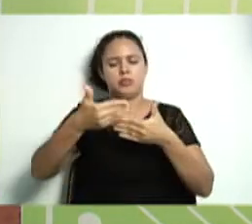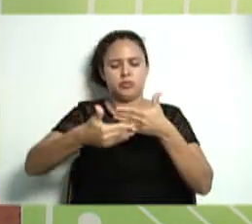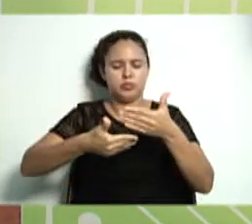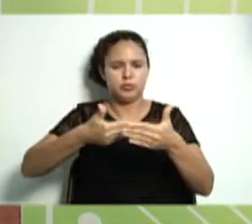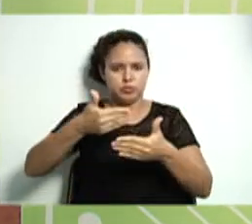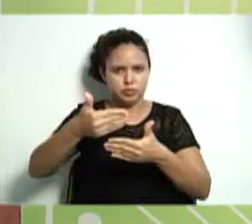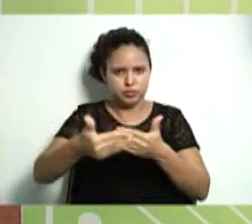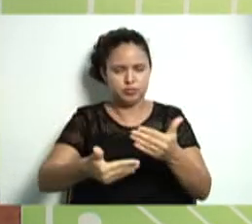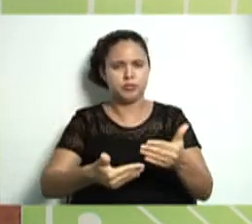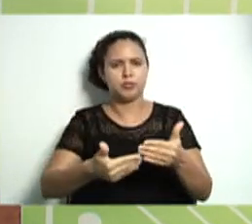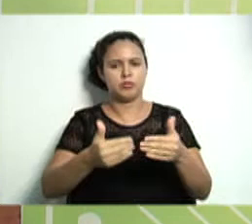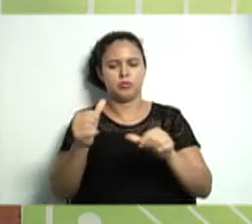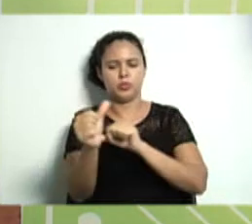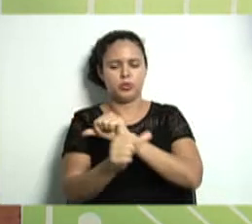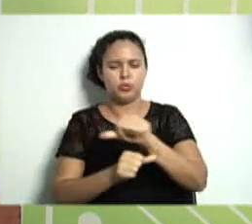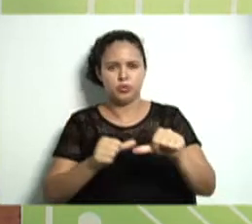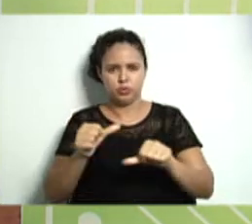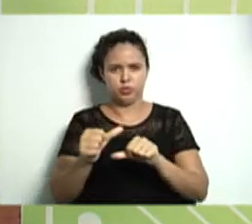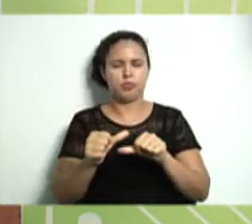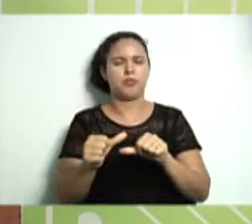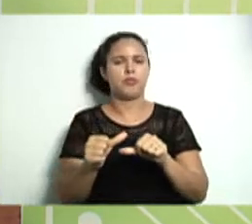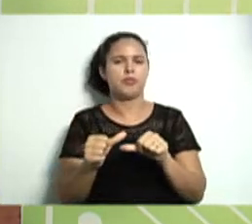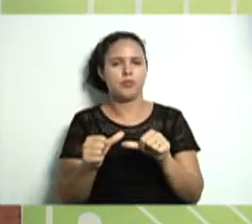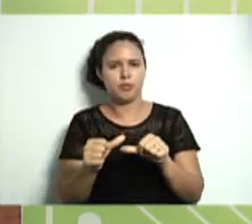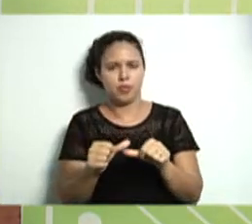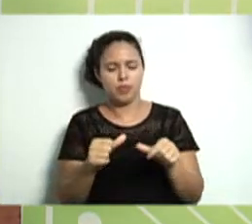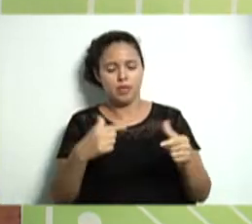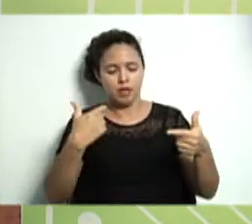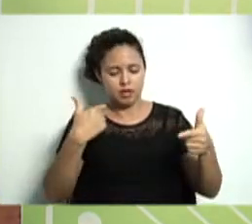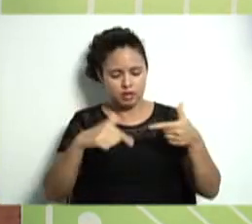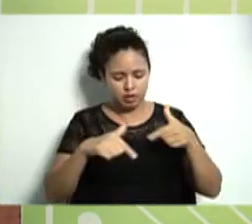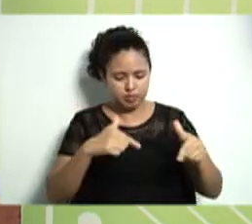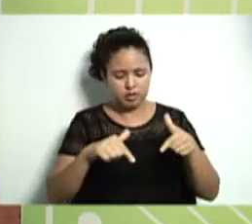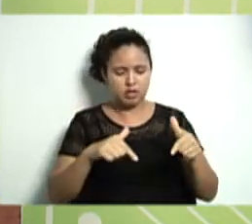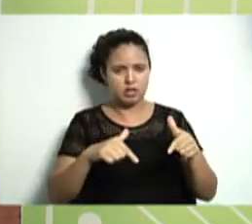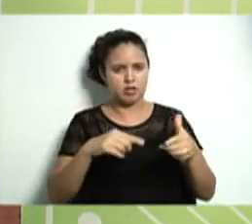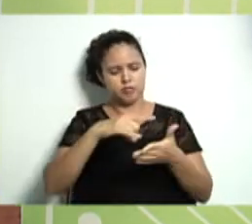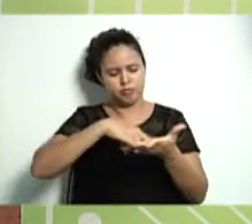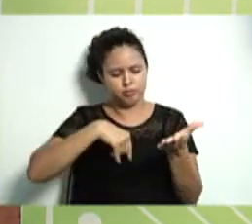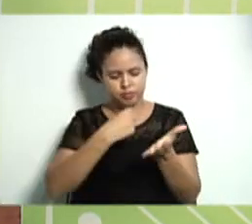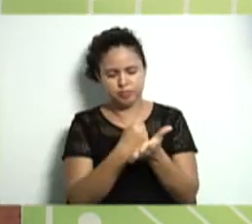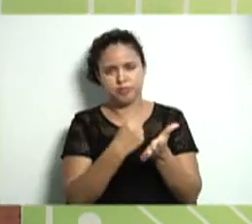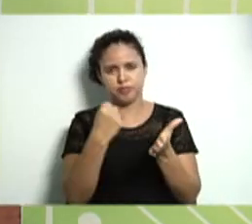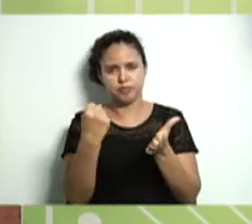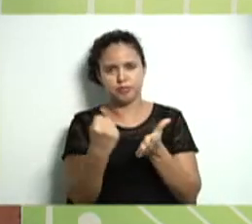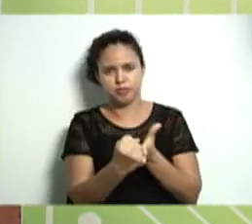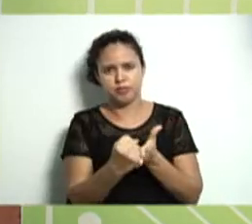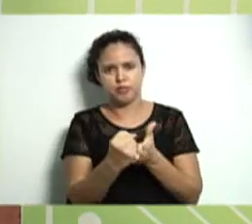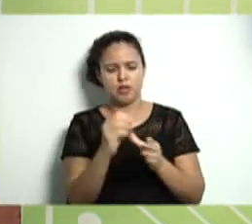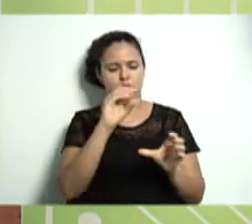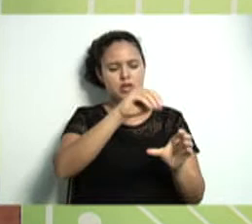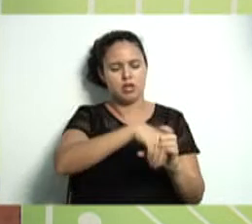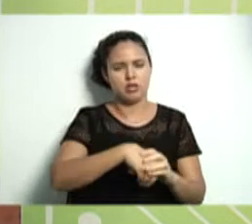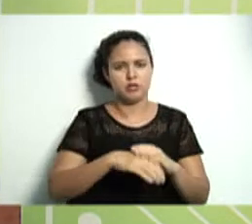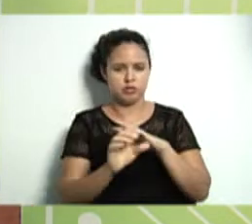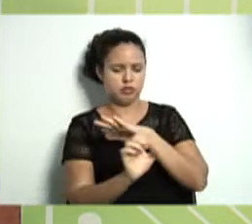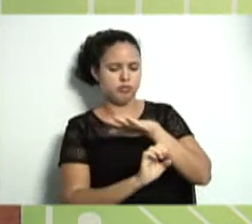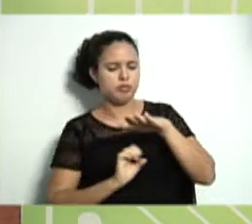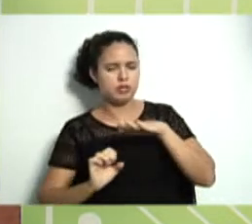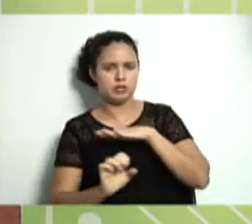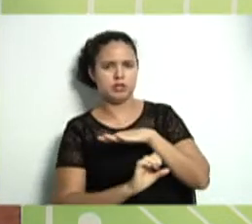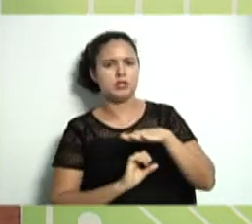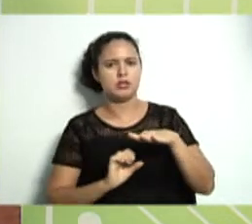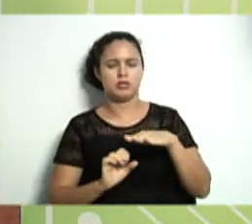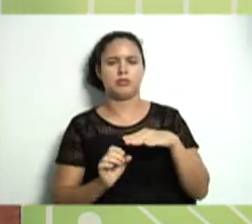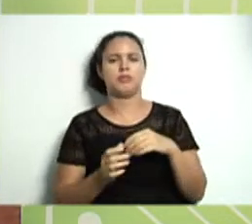um operário, um trabalhador assalariado, porque ele não possui mais os meios da sua produção, né? O